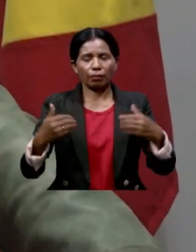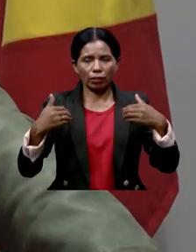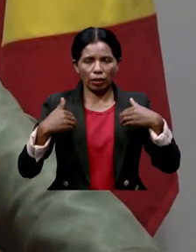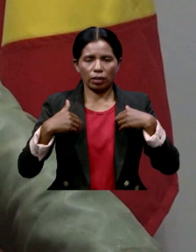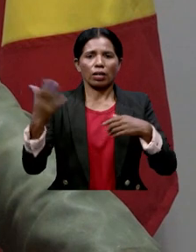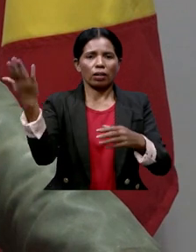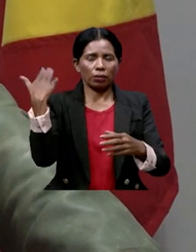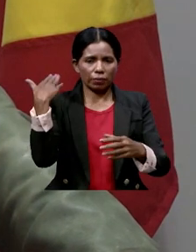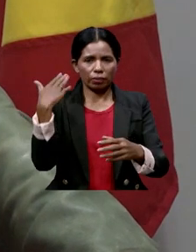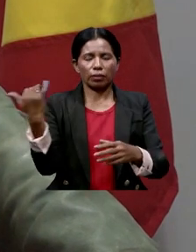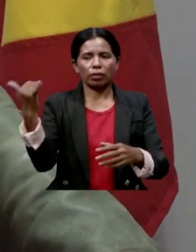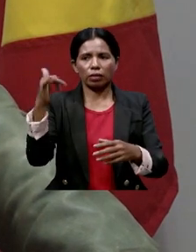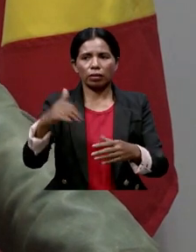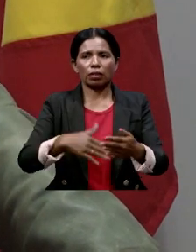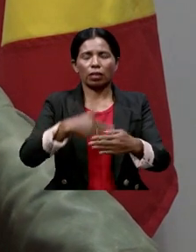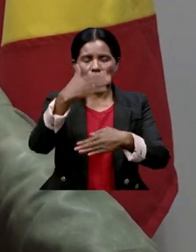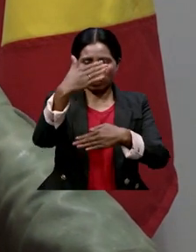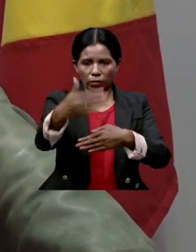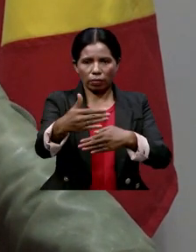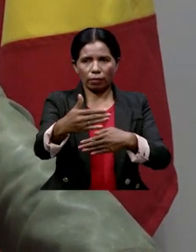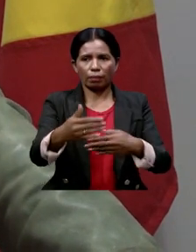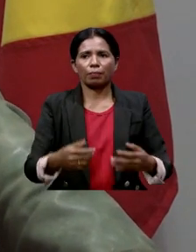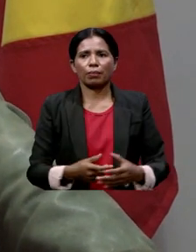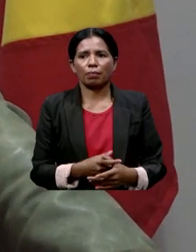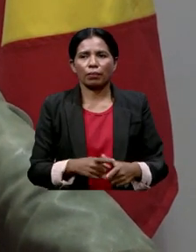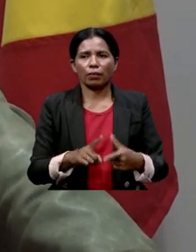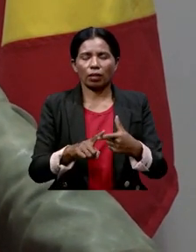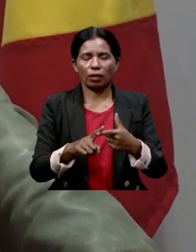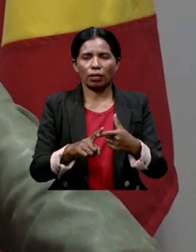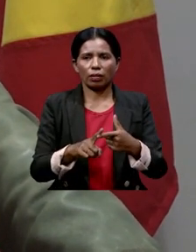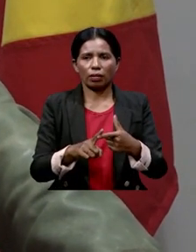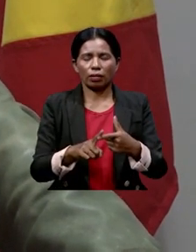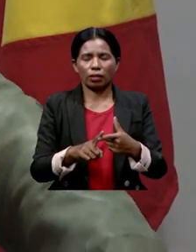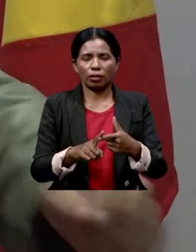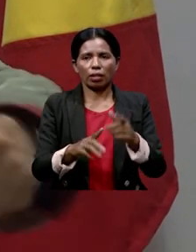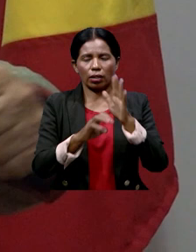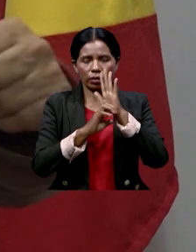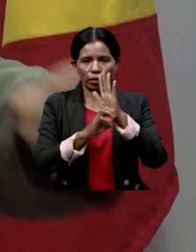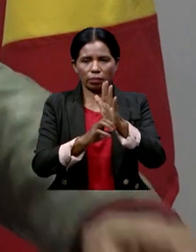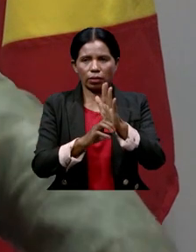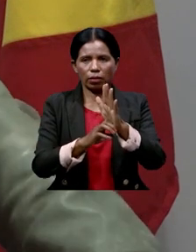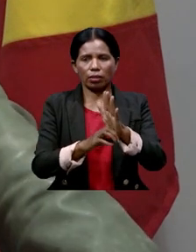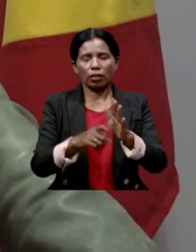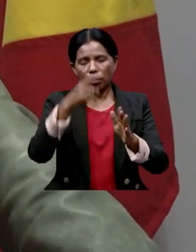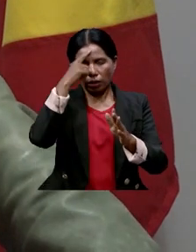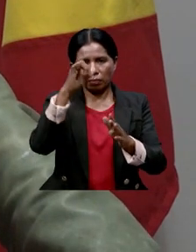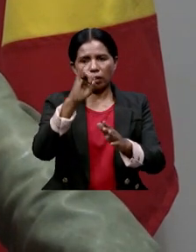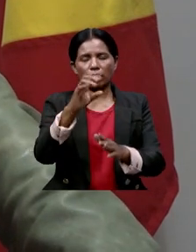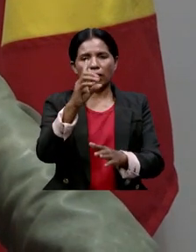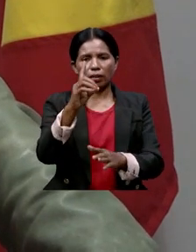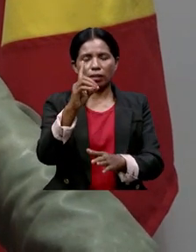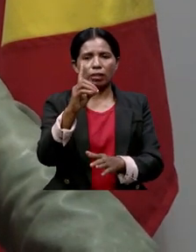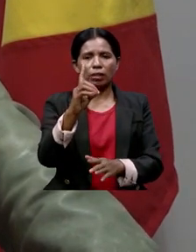Kotuk, Sira Haksoit Boeing, né? Portanto, lá, por exemplo, também há index, né?